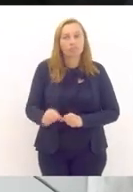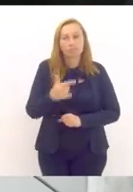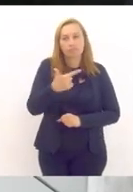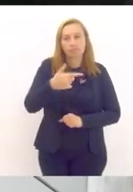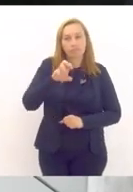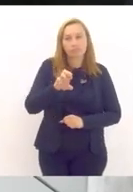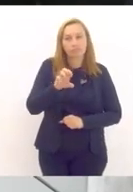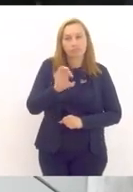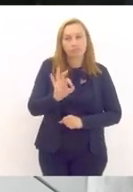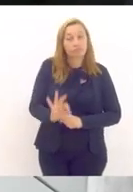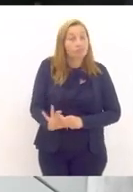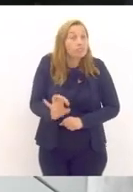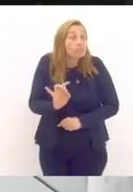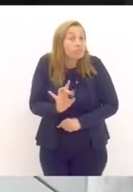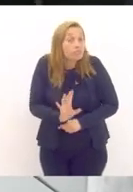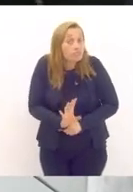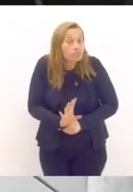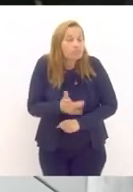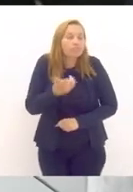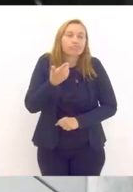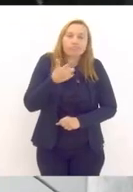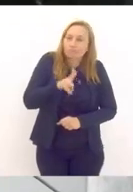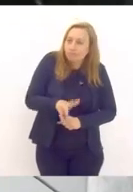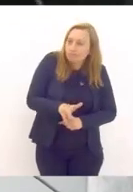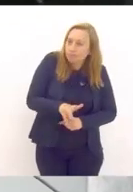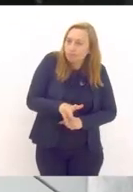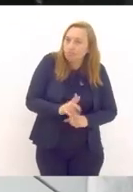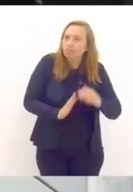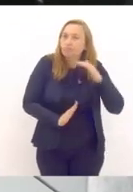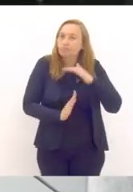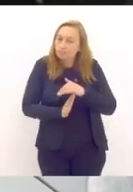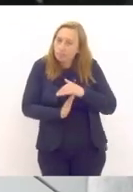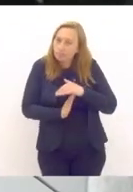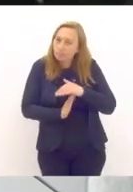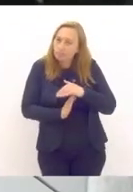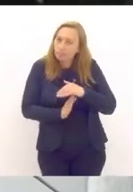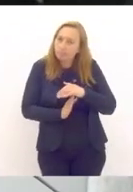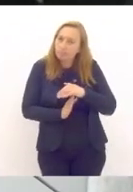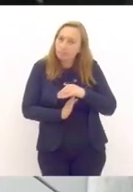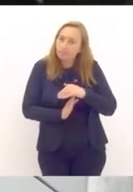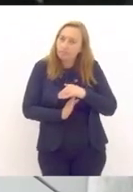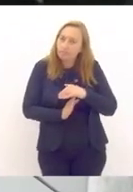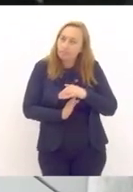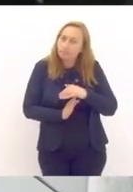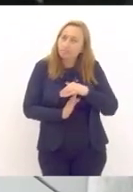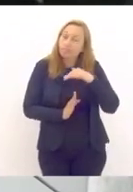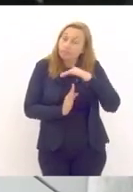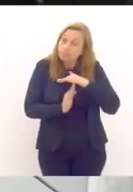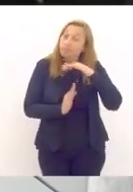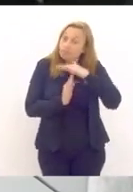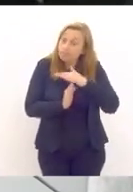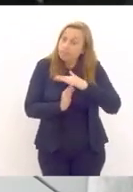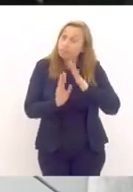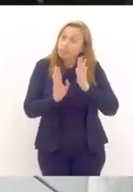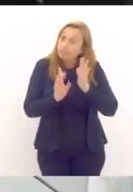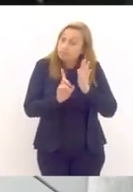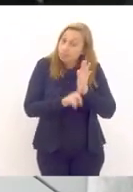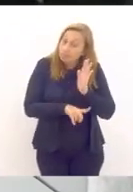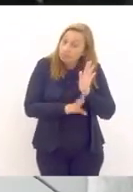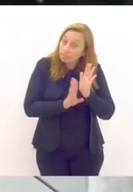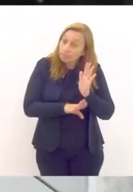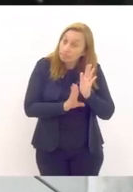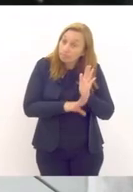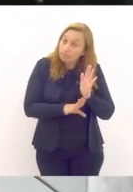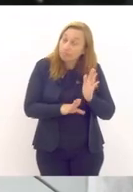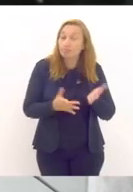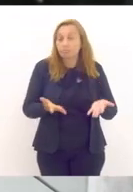25% somente. Então, de novo, o limite daquilo que está no limite do limite, né? Ainda mais diante